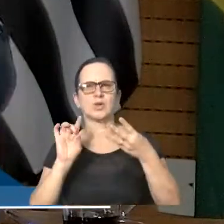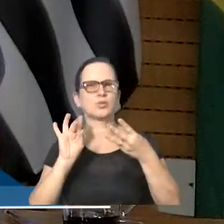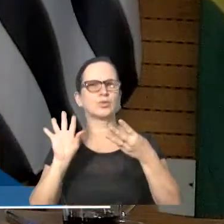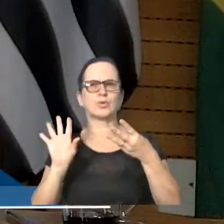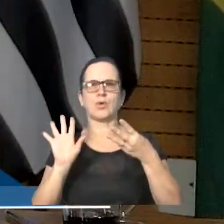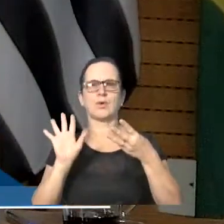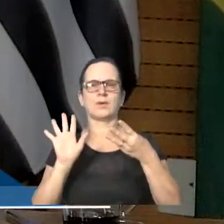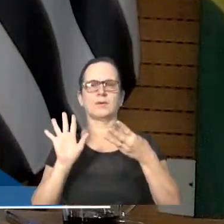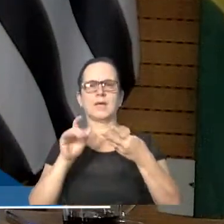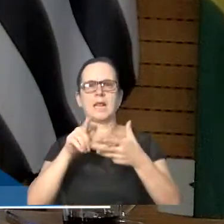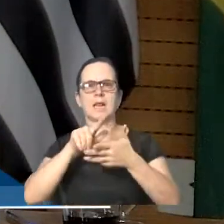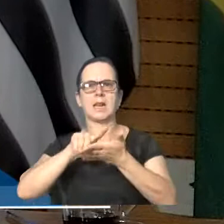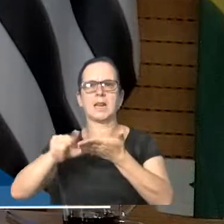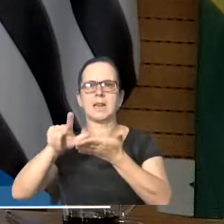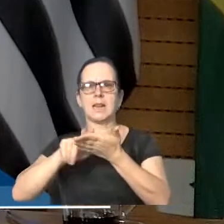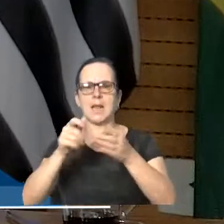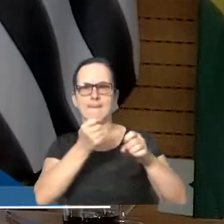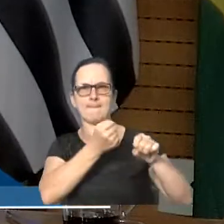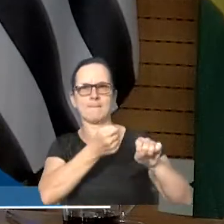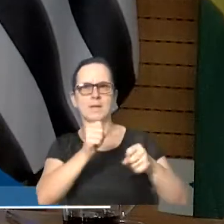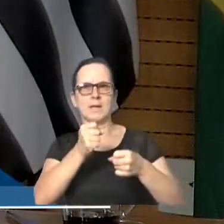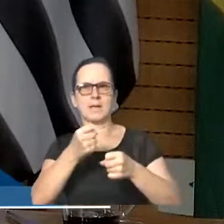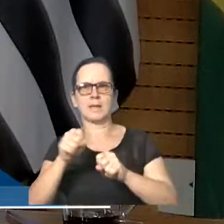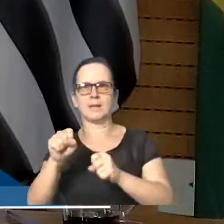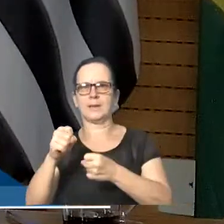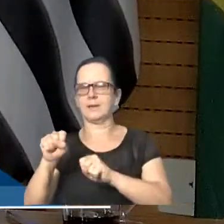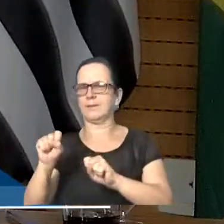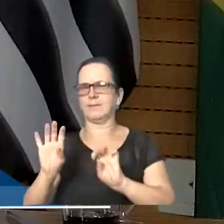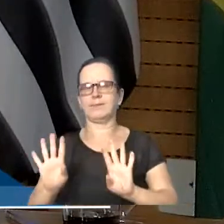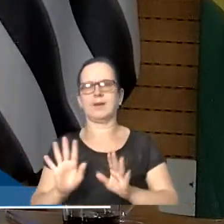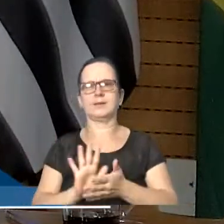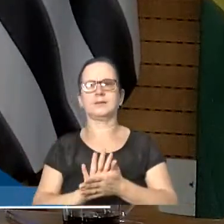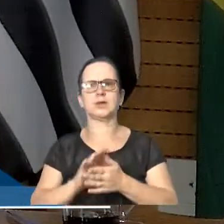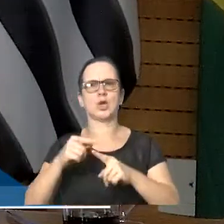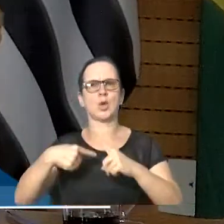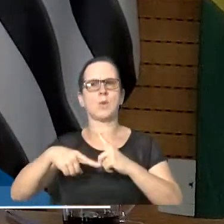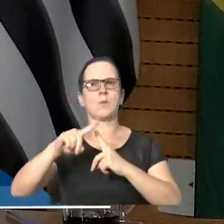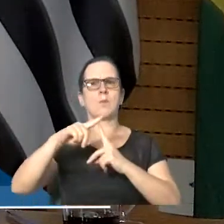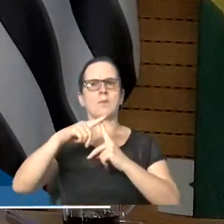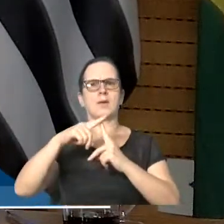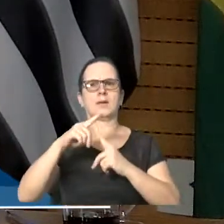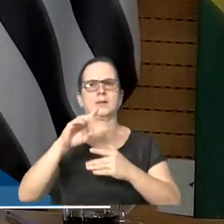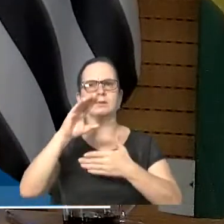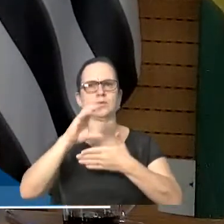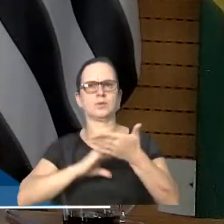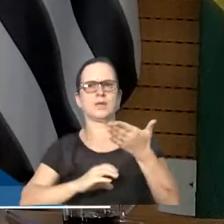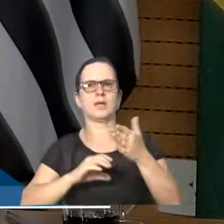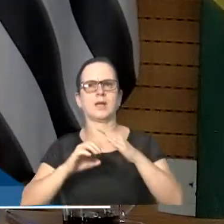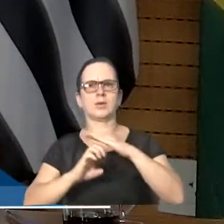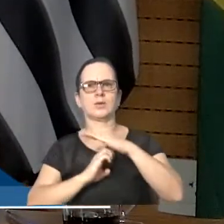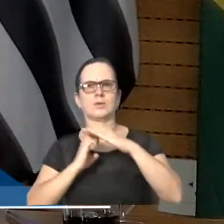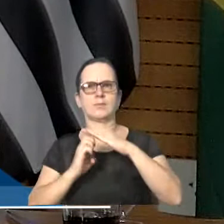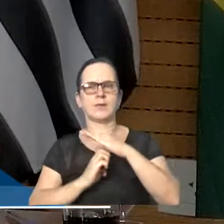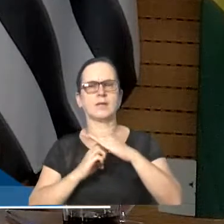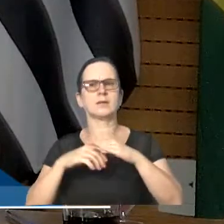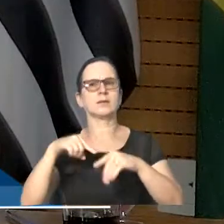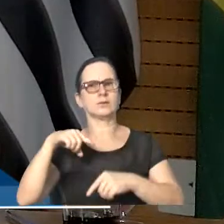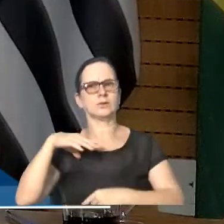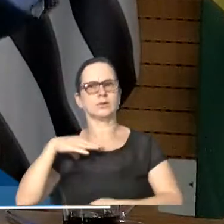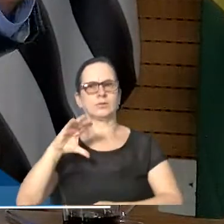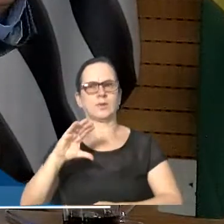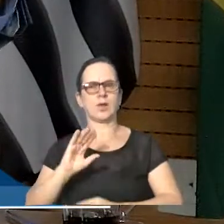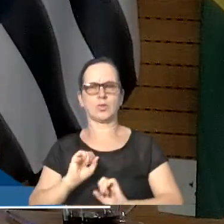aí um cidadão desse, ele estará preocupado em aumentar o efetivo da contratação da empresa de Cubatão? Eu quero acreditar,